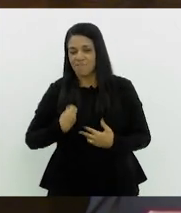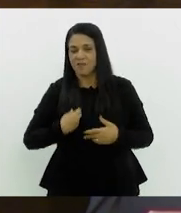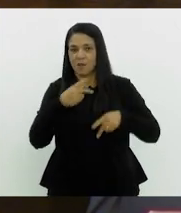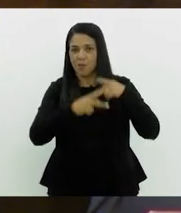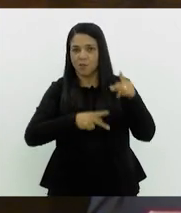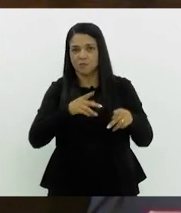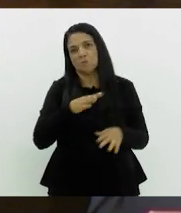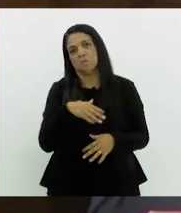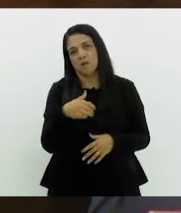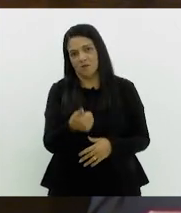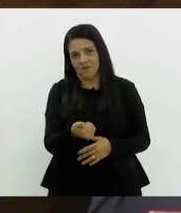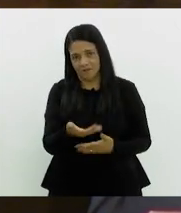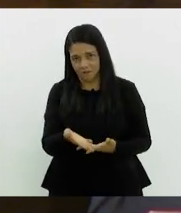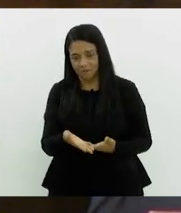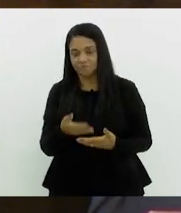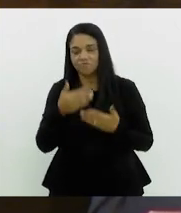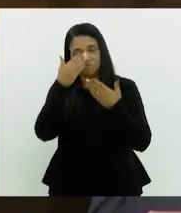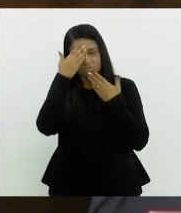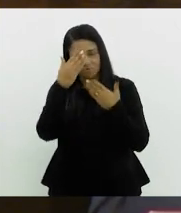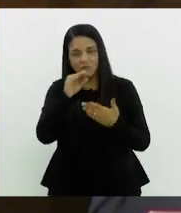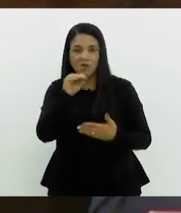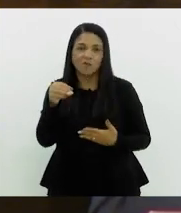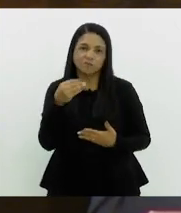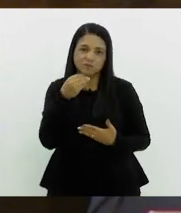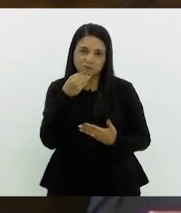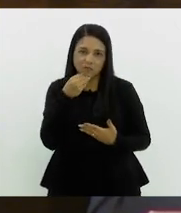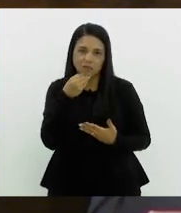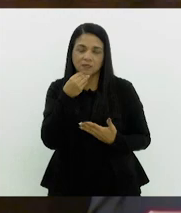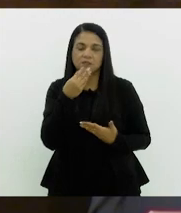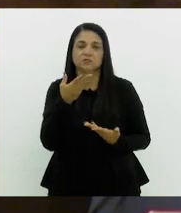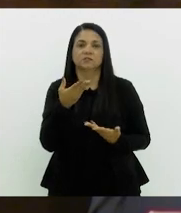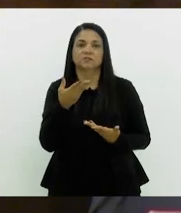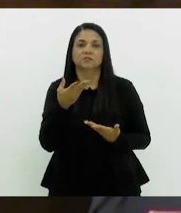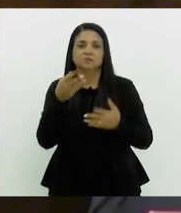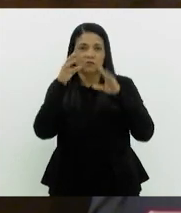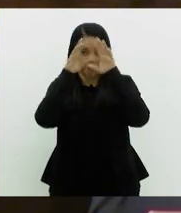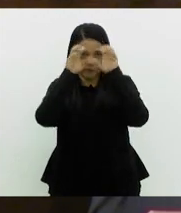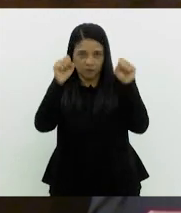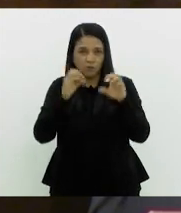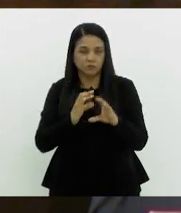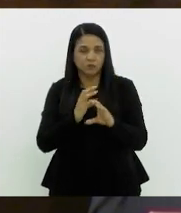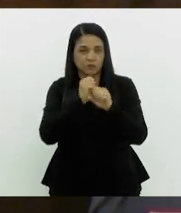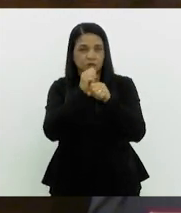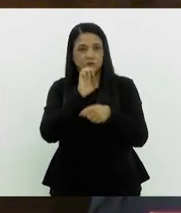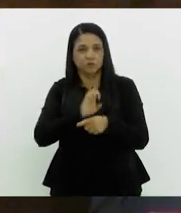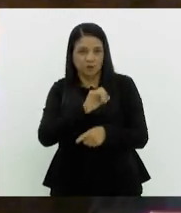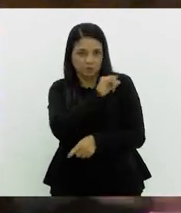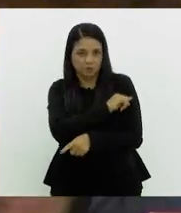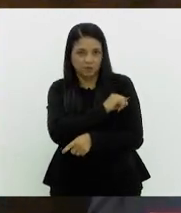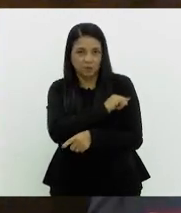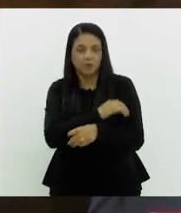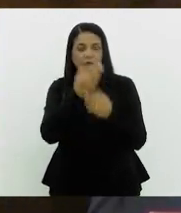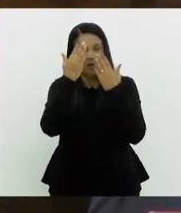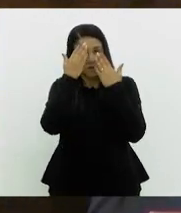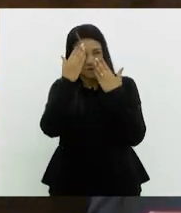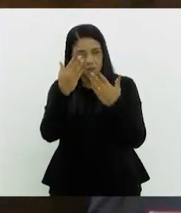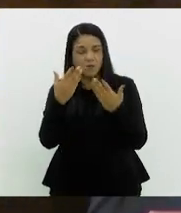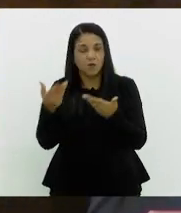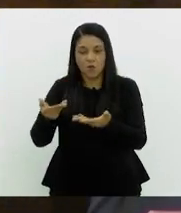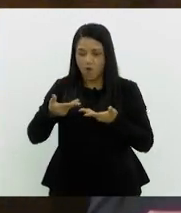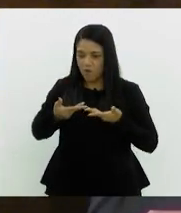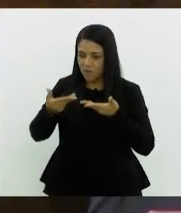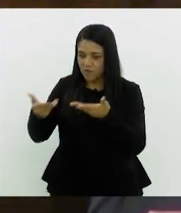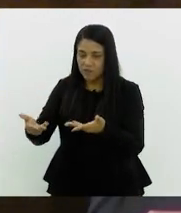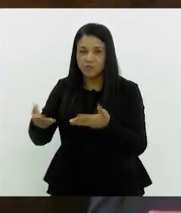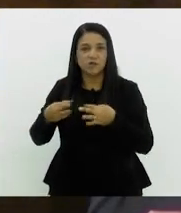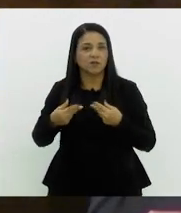quero agradecer a oportunidade de estar aqui em nome do Tribunal de Contas do Estado do Rio de Janeiro, agradecer o convite ao Dr. Robson, a